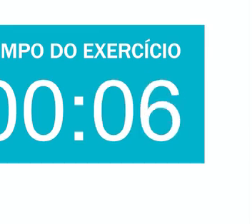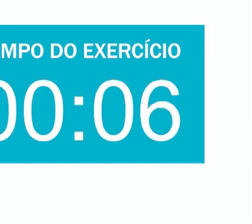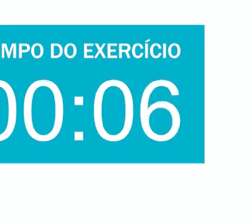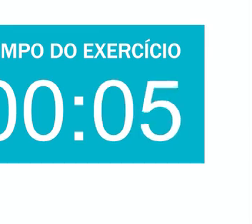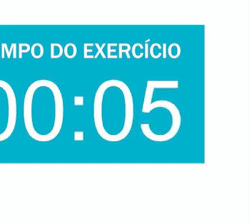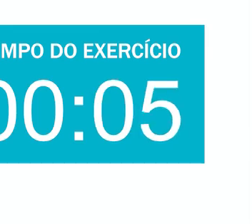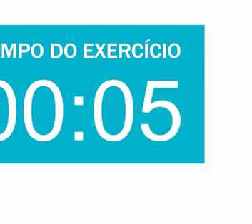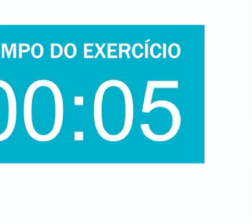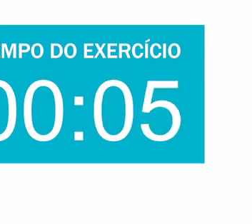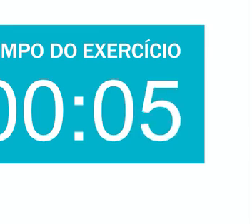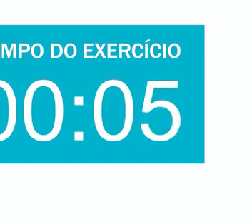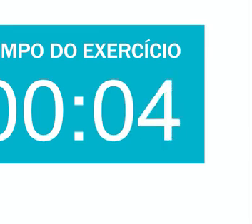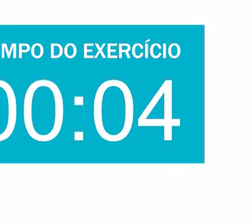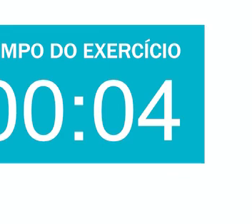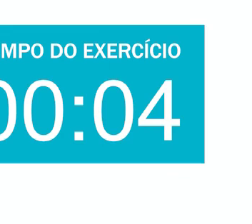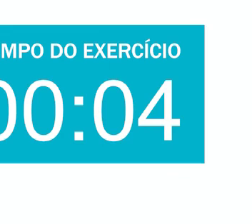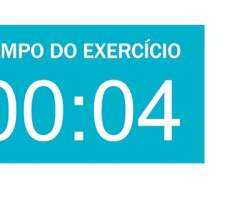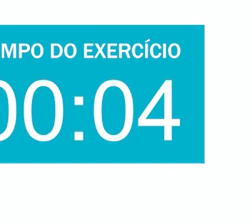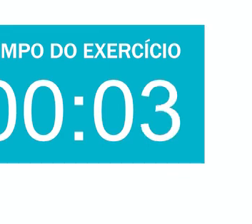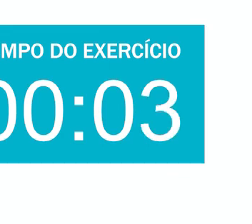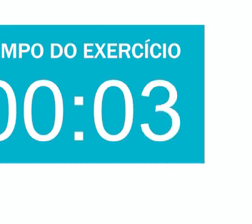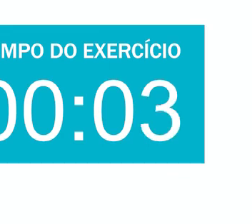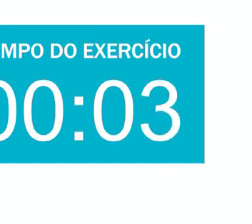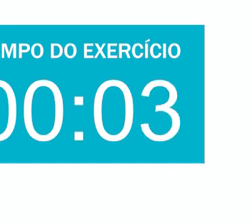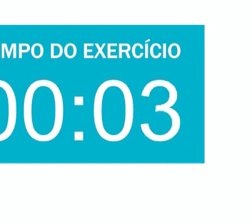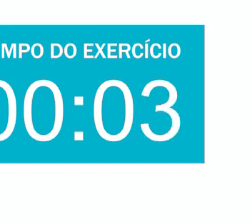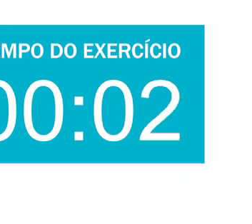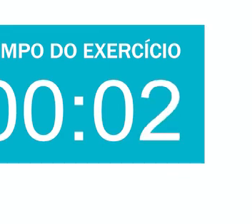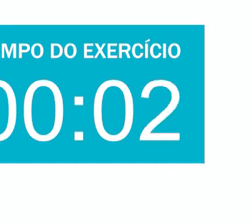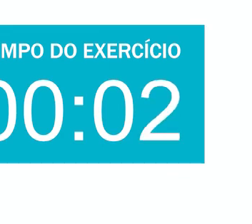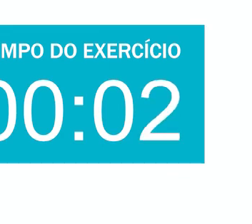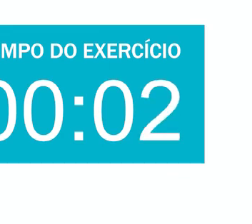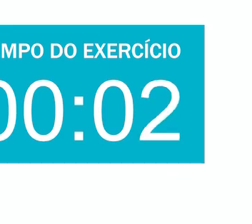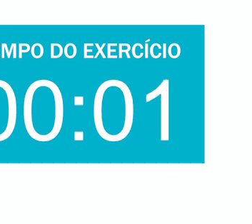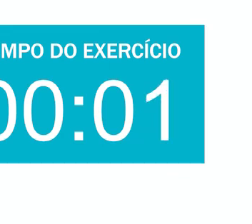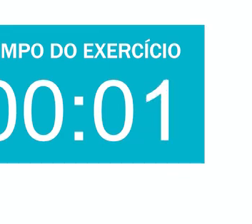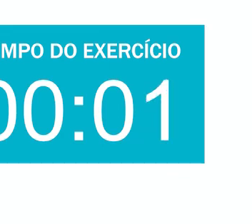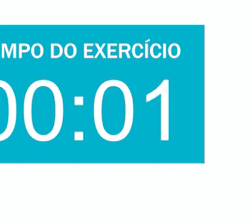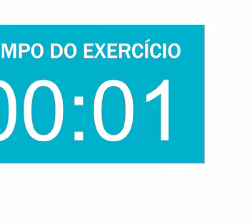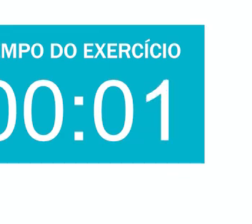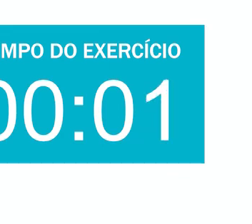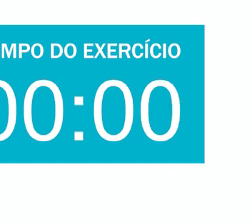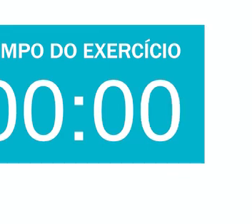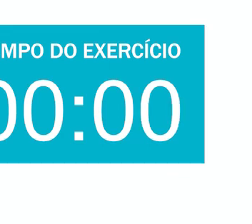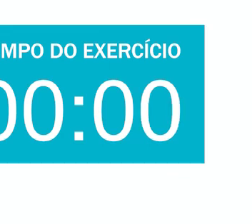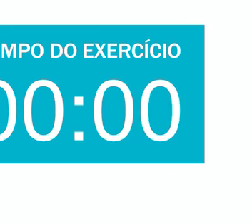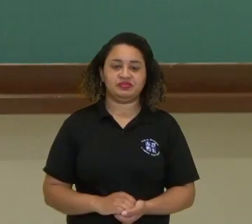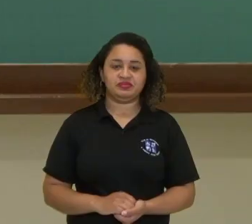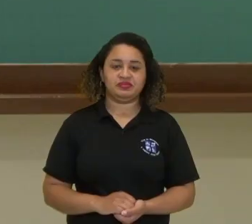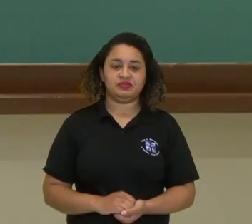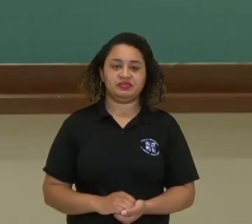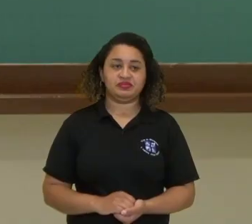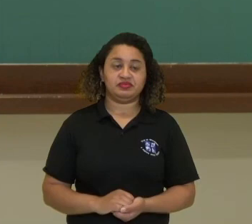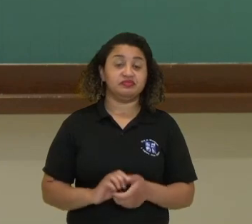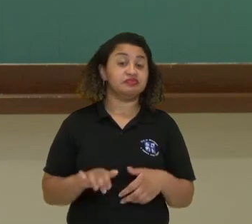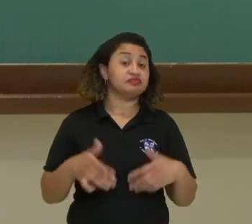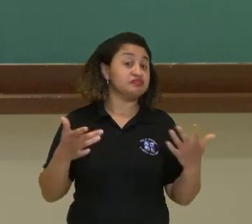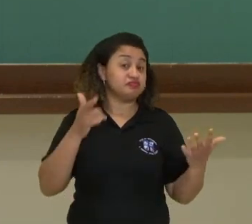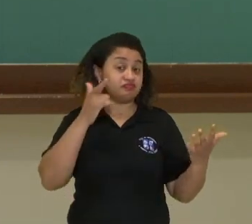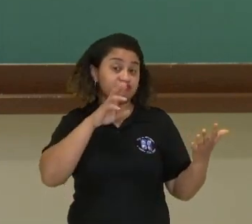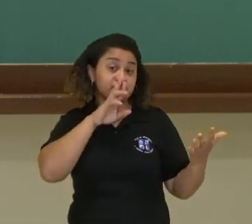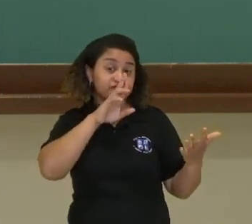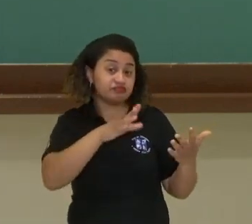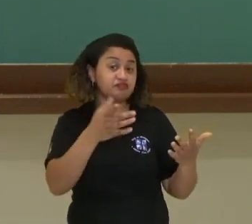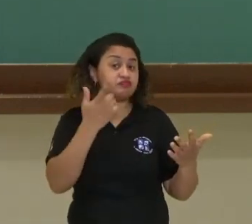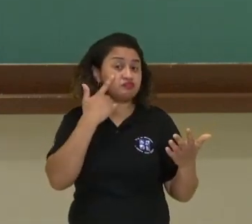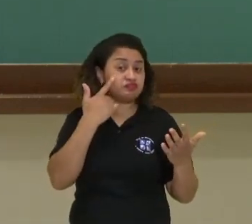E aí E aí Oi e aí o que que você respondeu